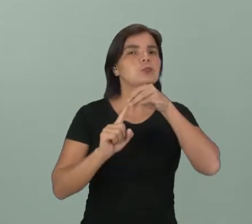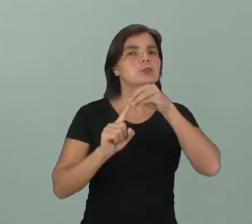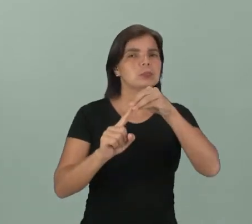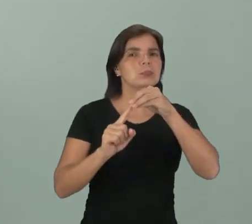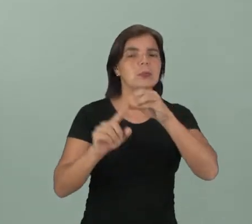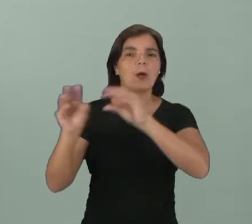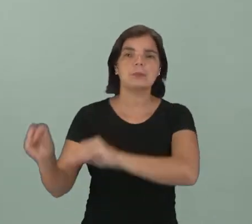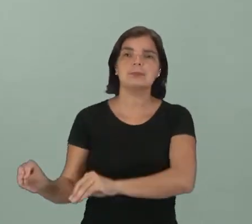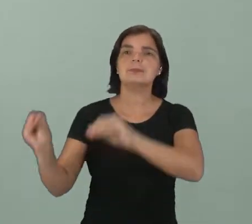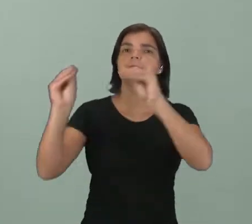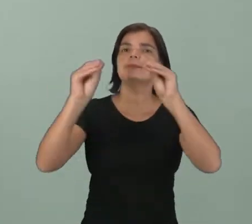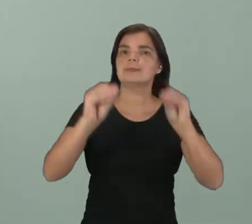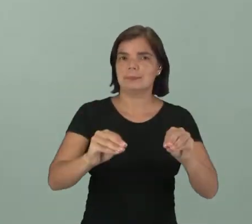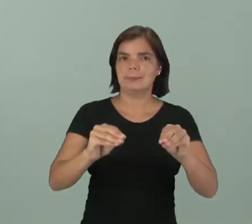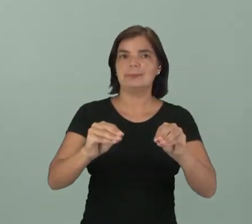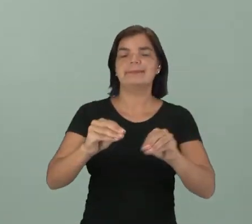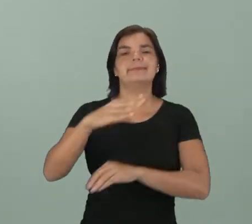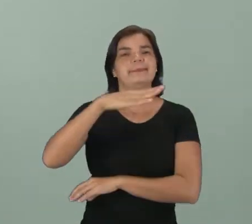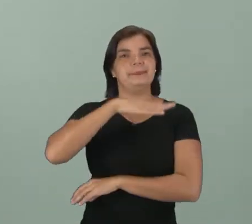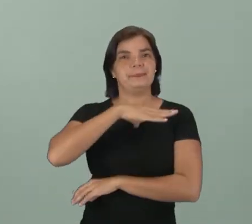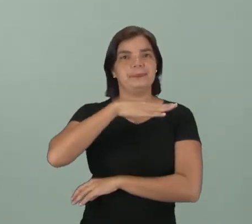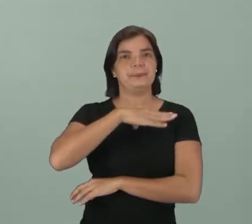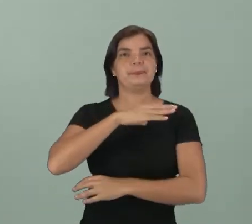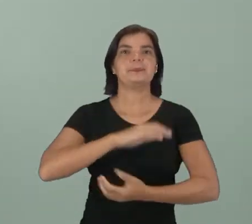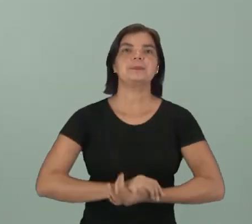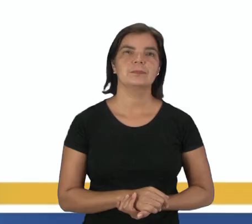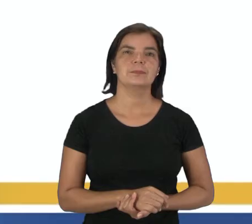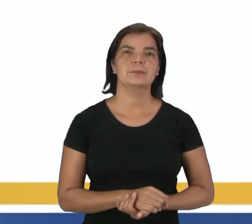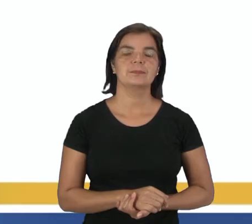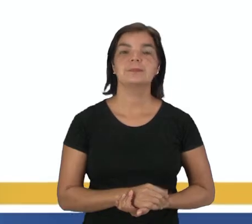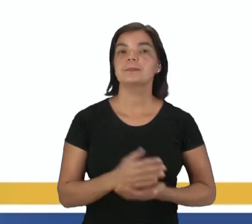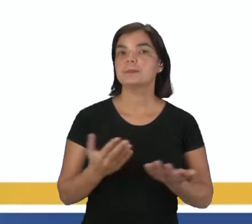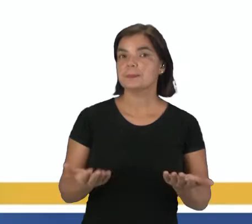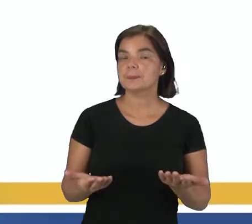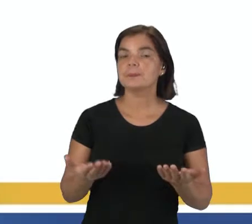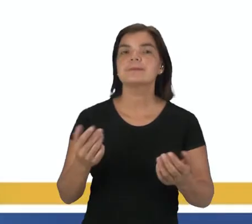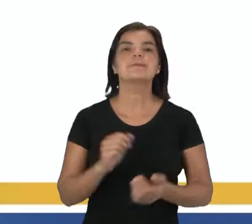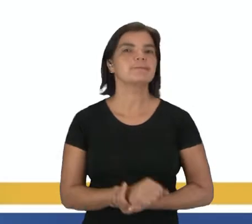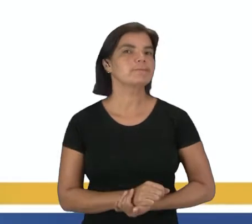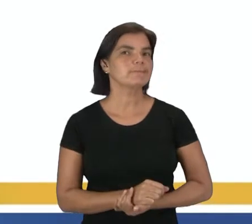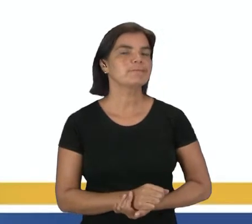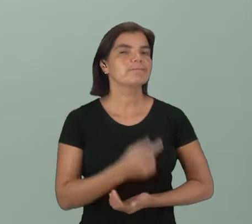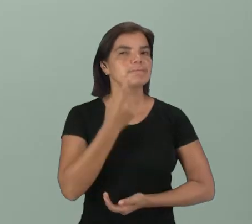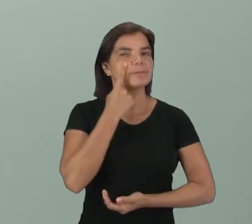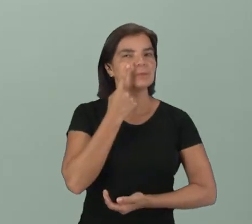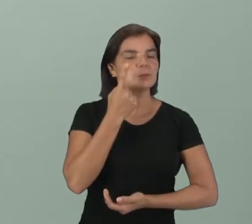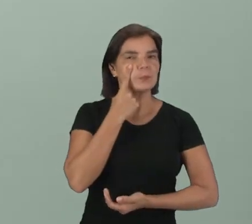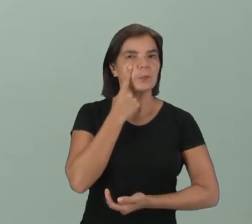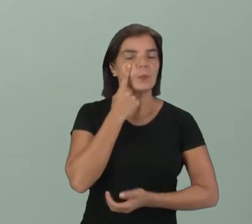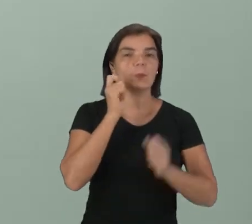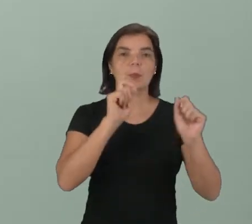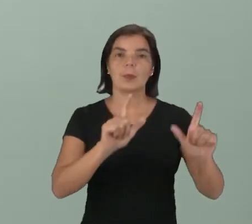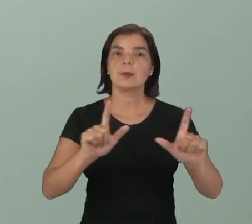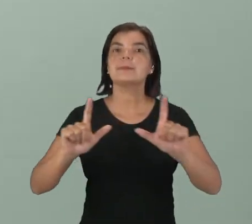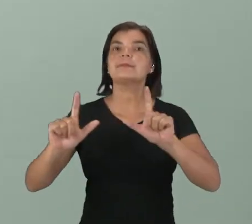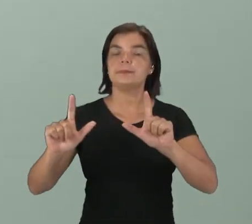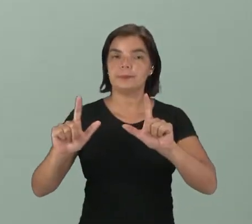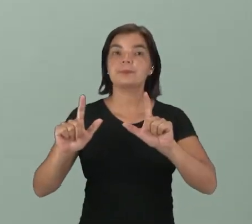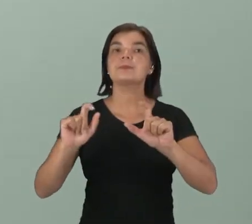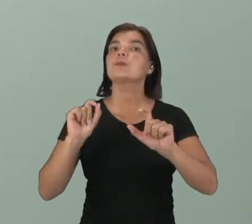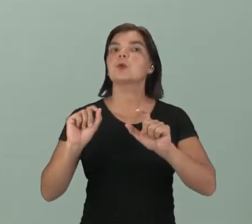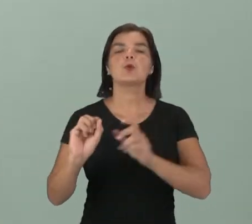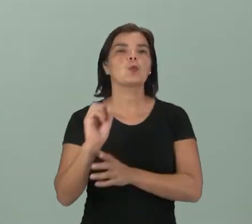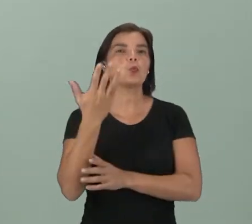da ida da saída do campo para a cidade Vamos então observar comigo na tela